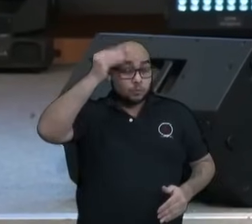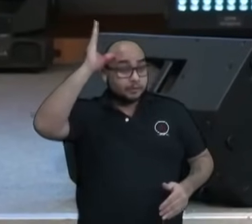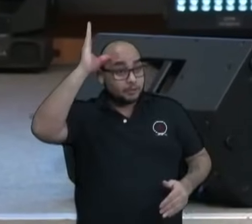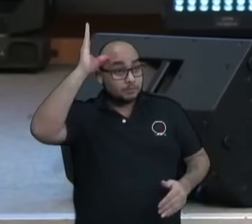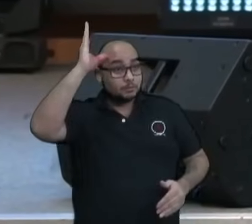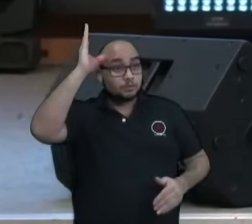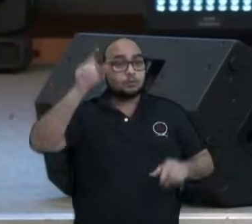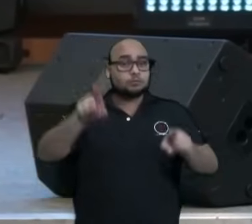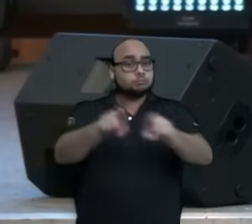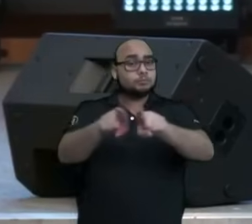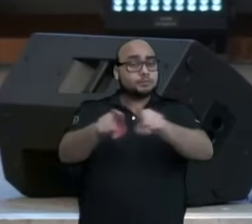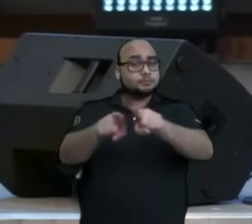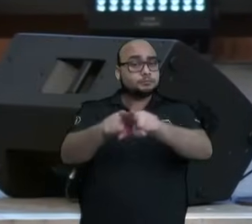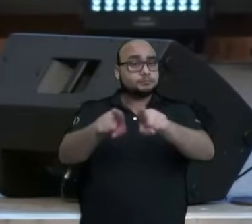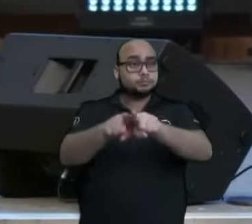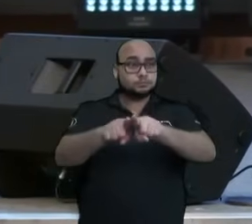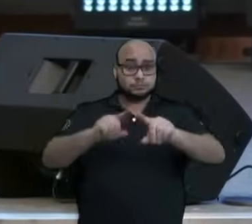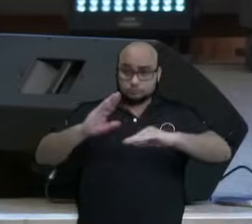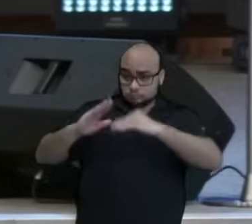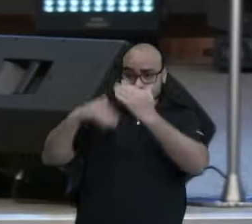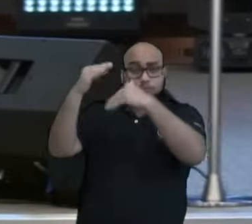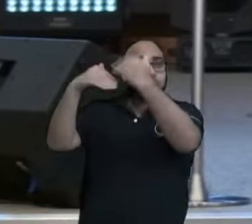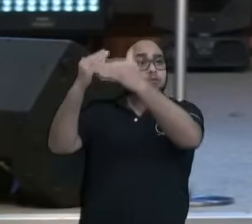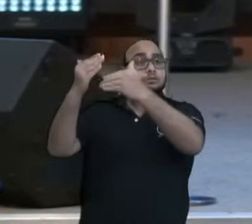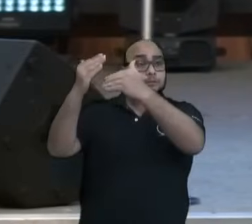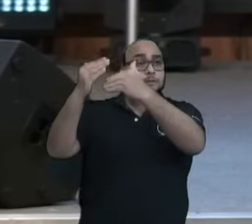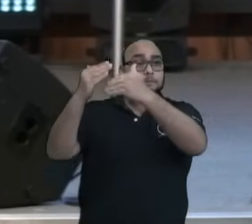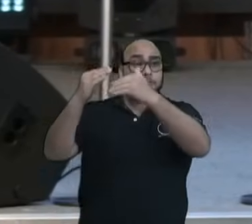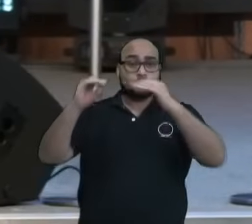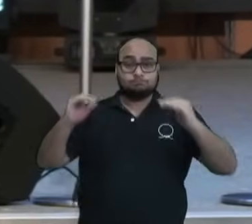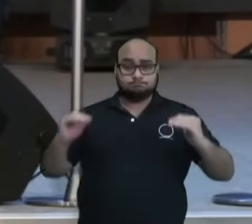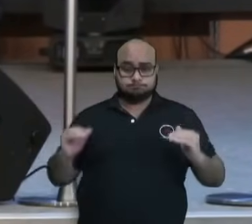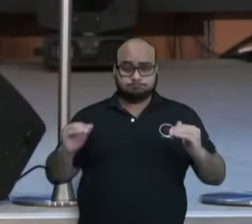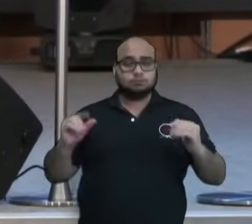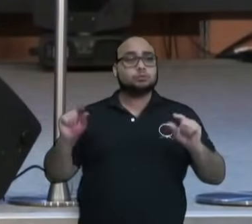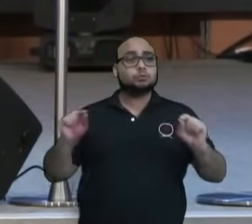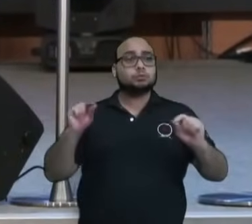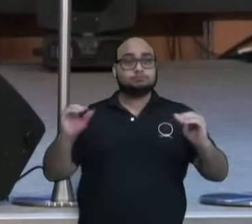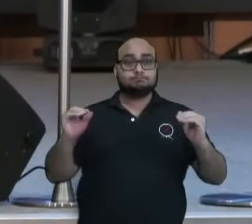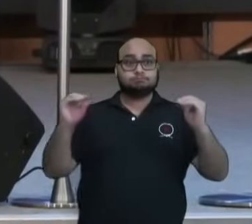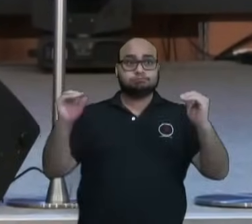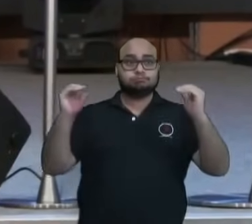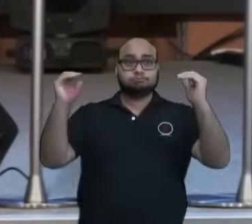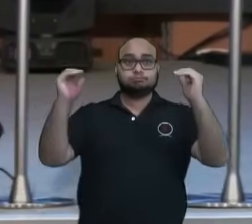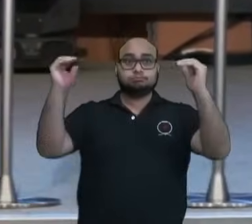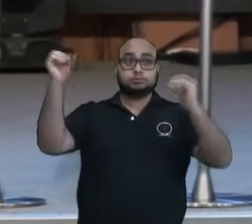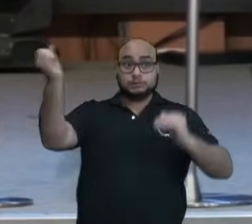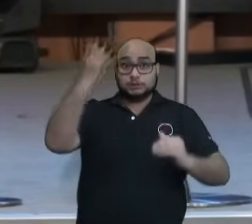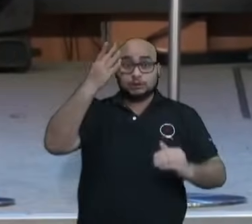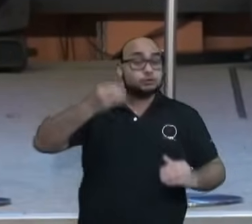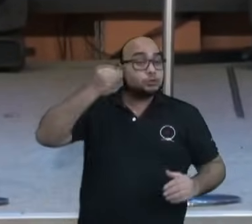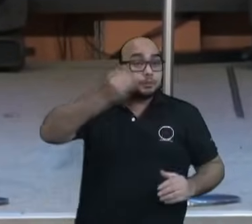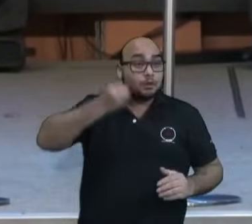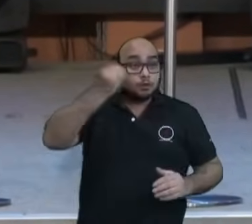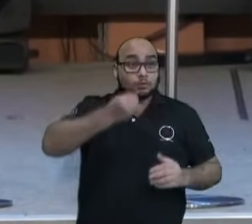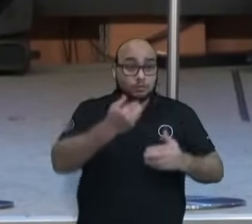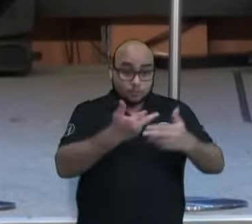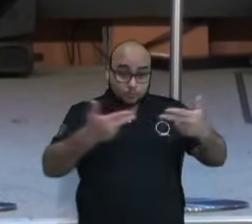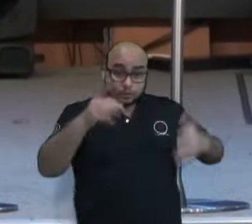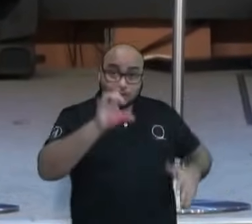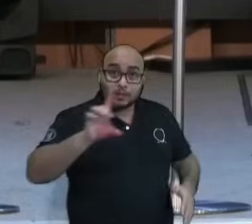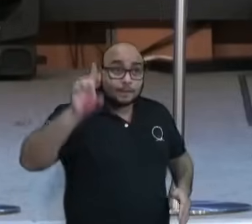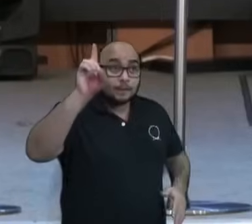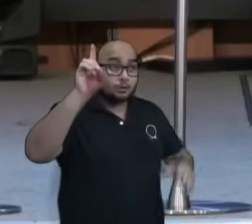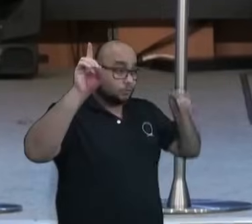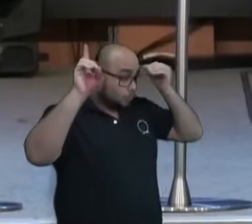ideal você cresce na graça e cresce no conhecimento com a graça você Experimenta o mundo de Deus com o conhecimento você entende o que é possível do